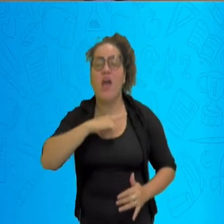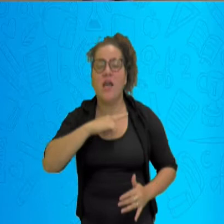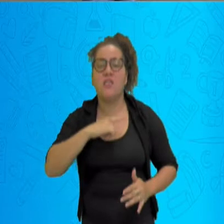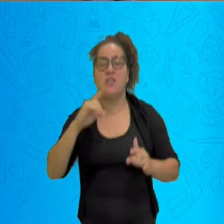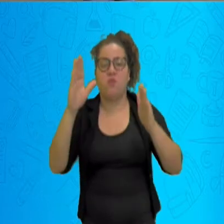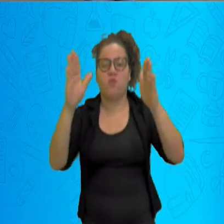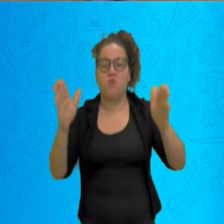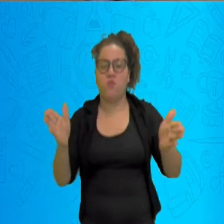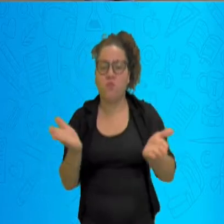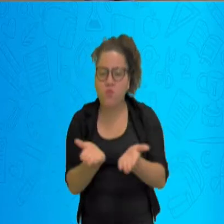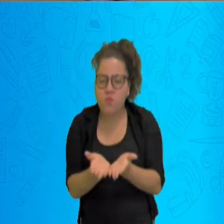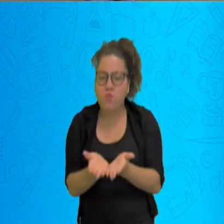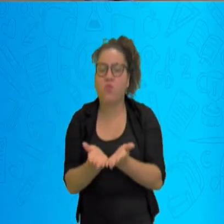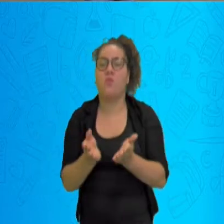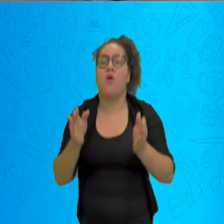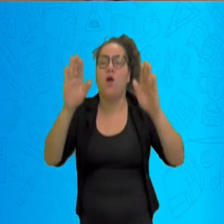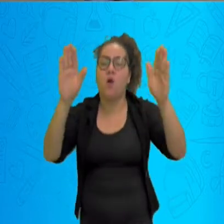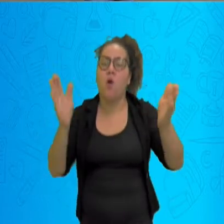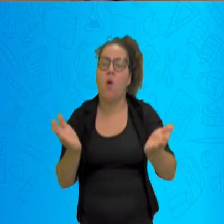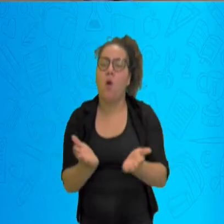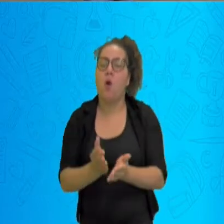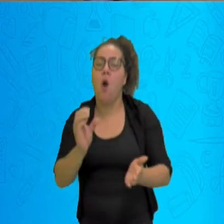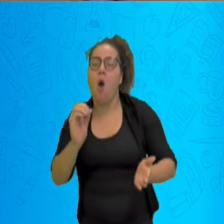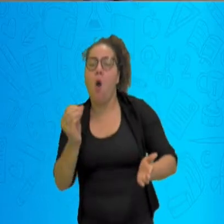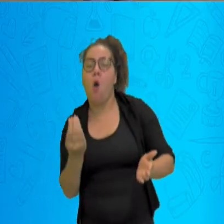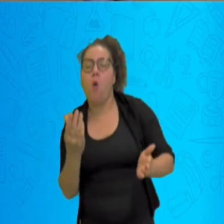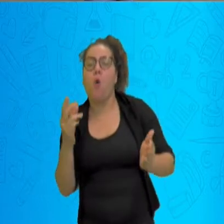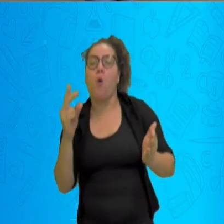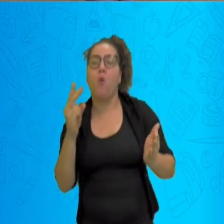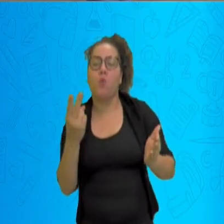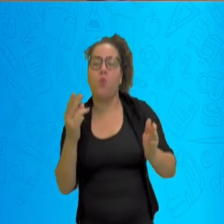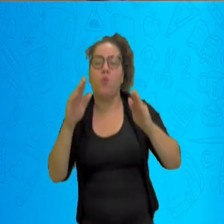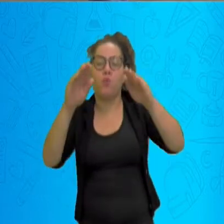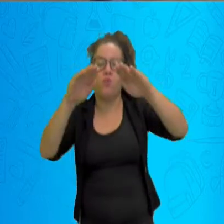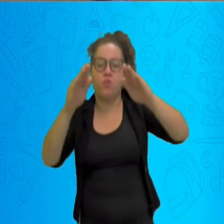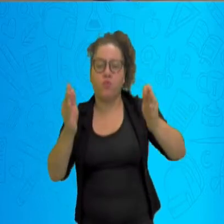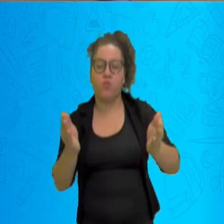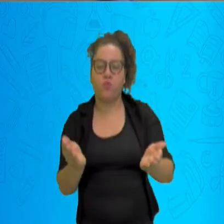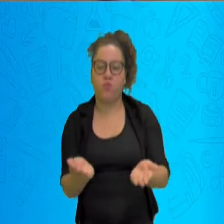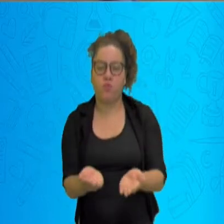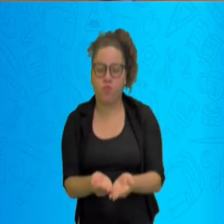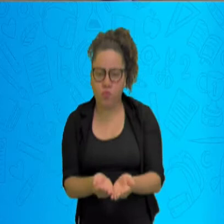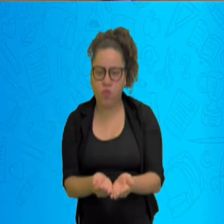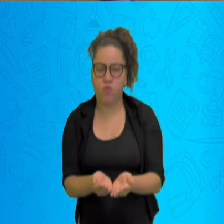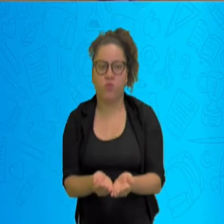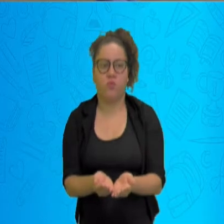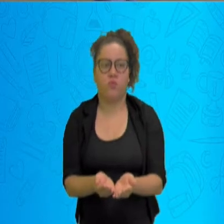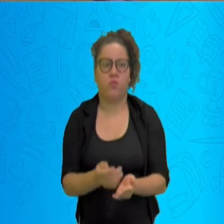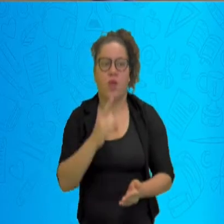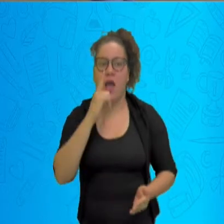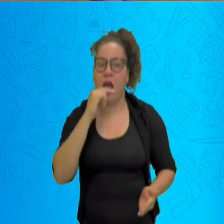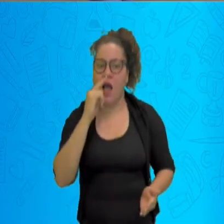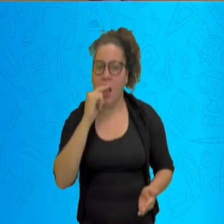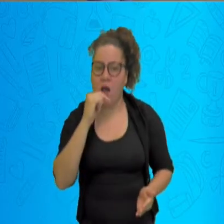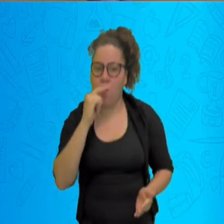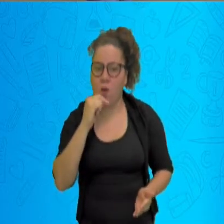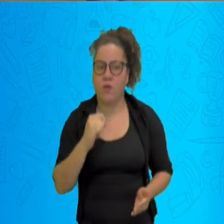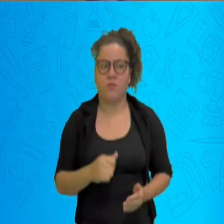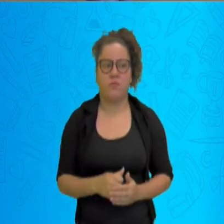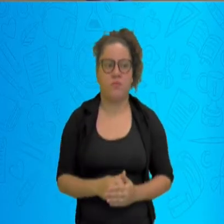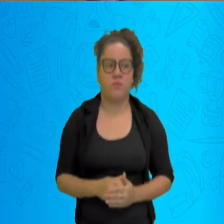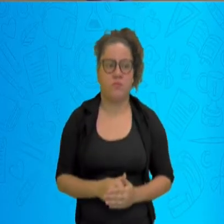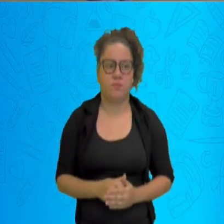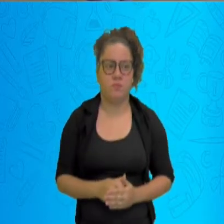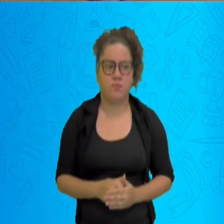debaixo, uma vasilha redonda, um exemplo, e tivesse colocado, e eu queria